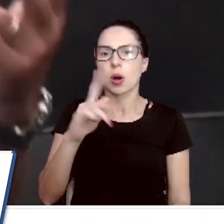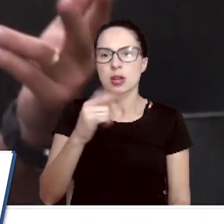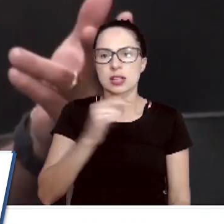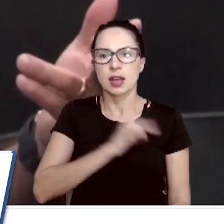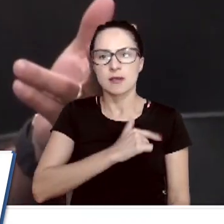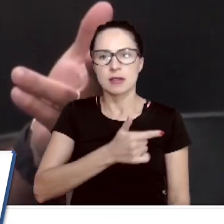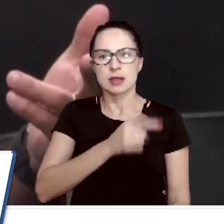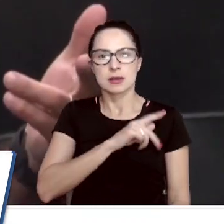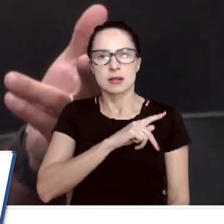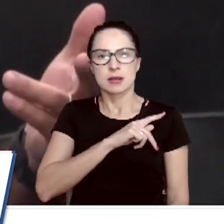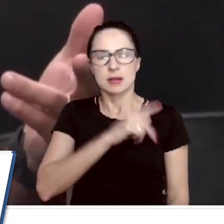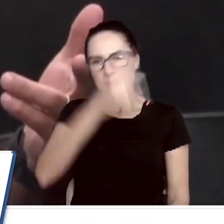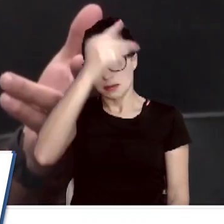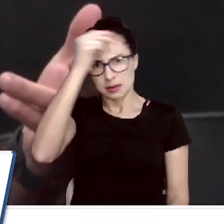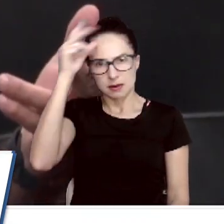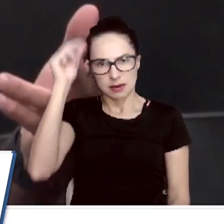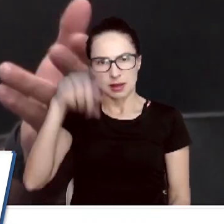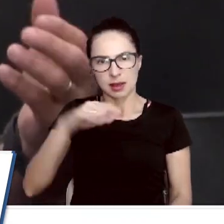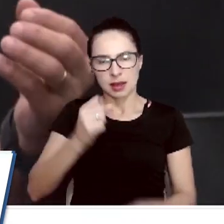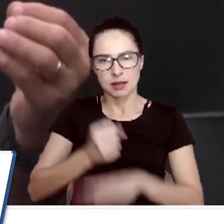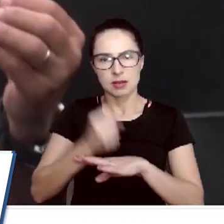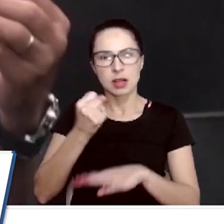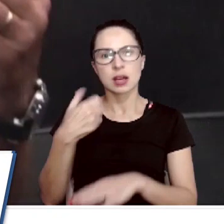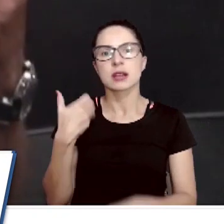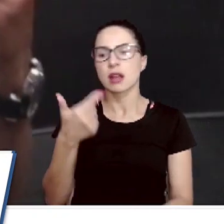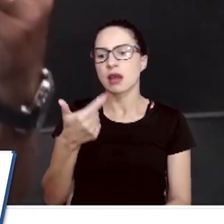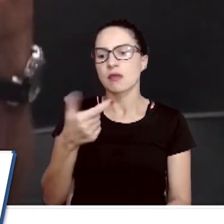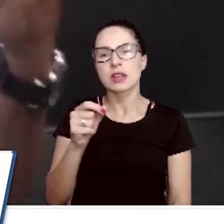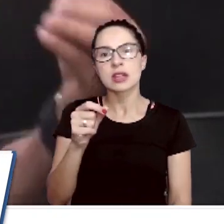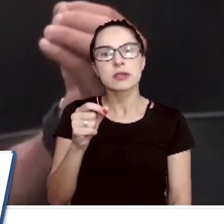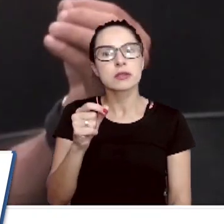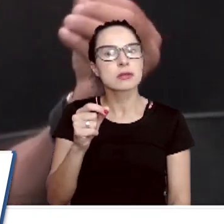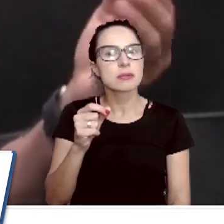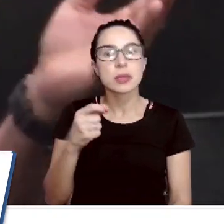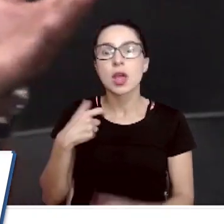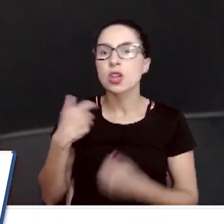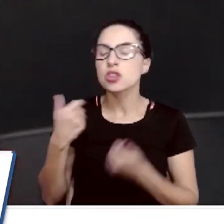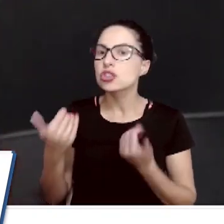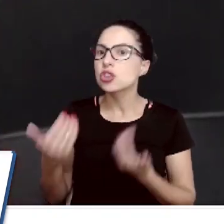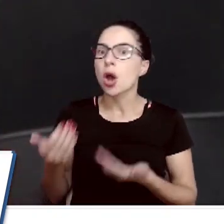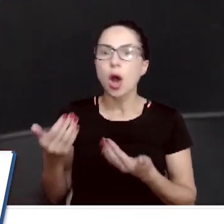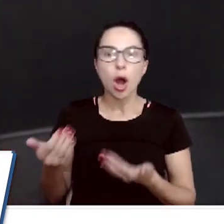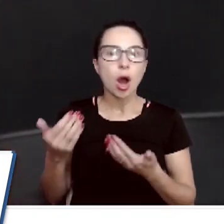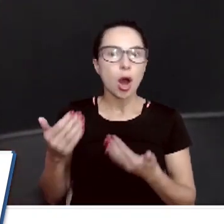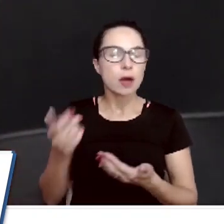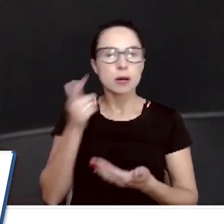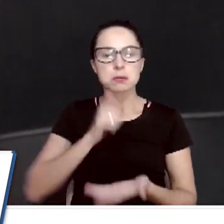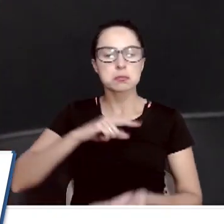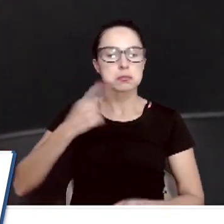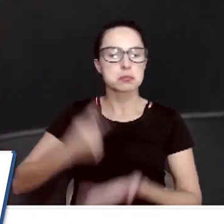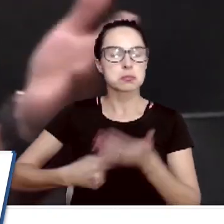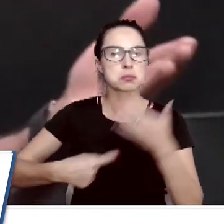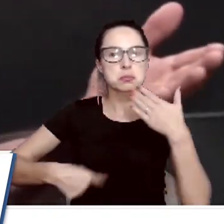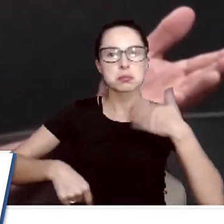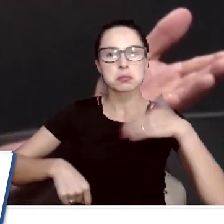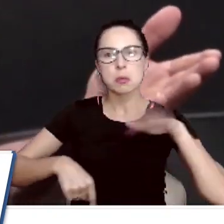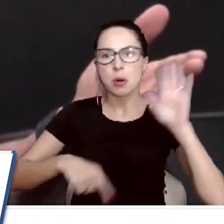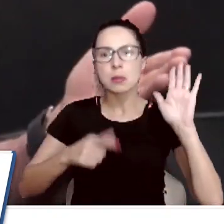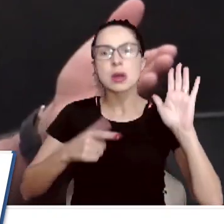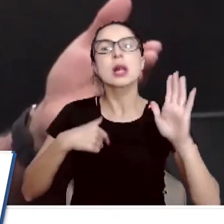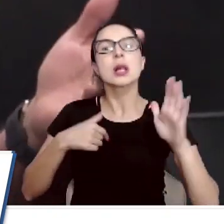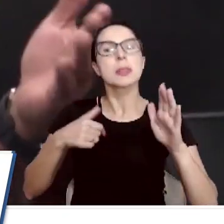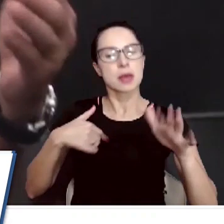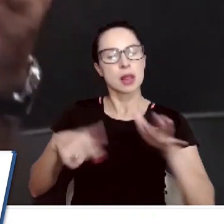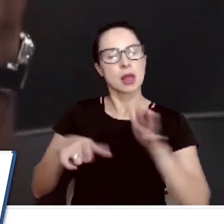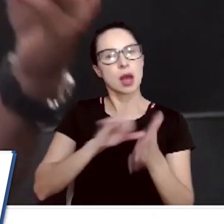Franca com 20 anos de idade. Quer dizer, é uma idade muito jovem para assumir um compromisso, estava preparado